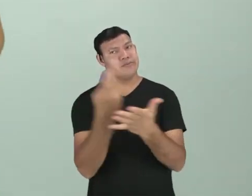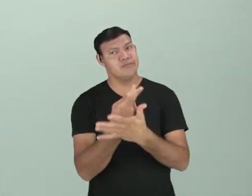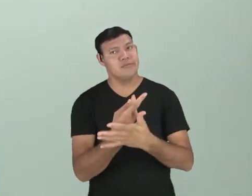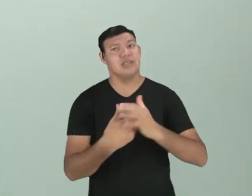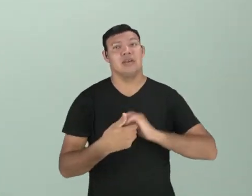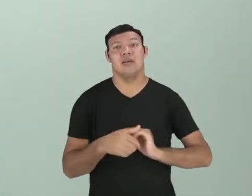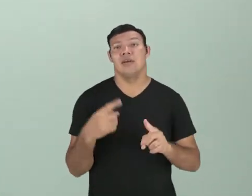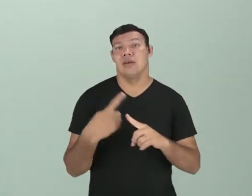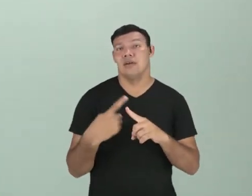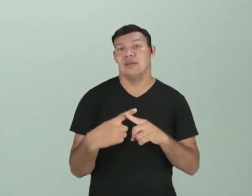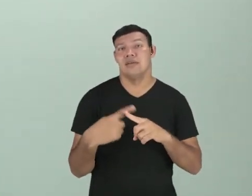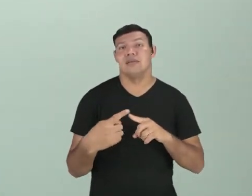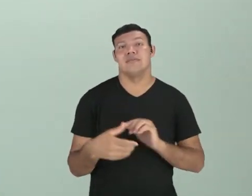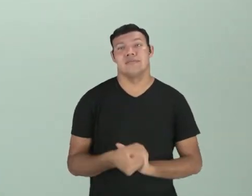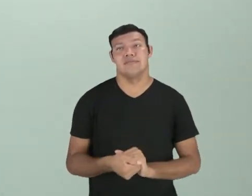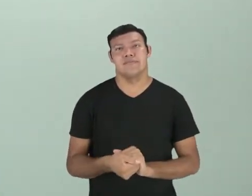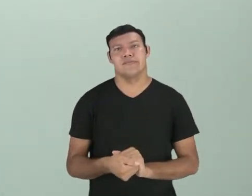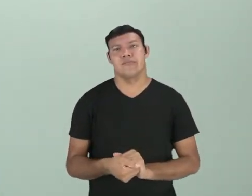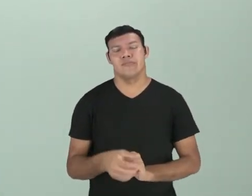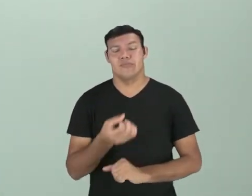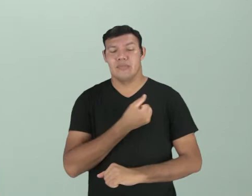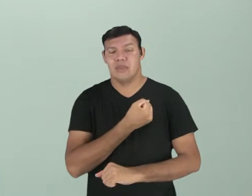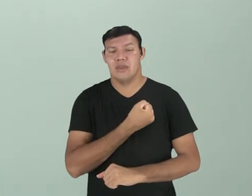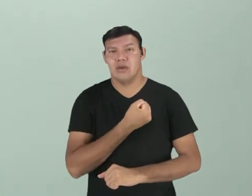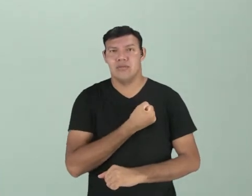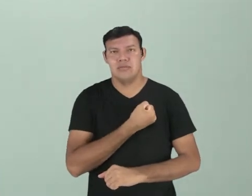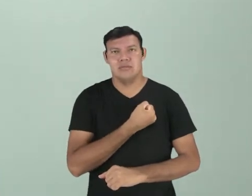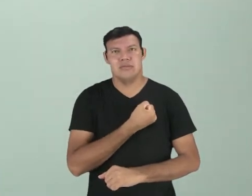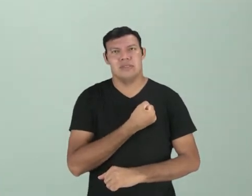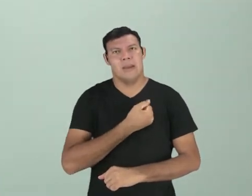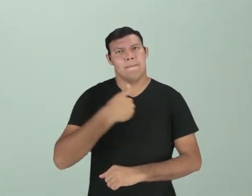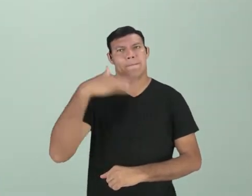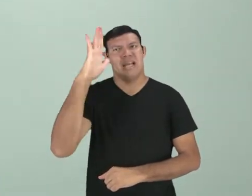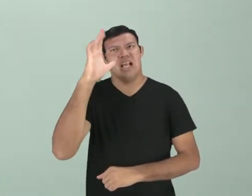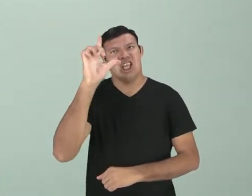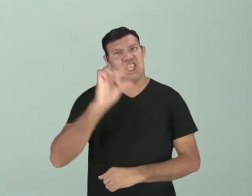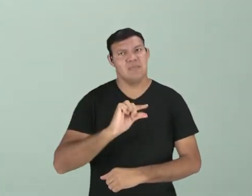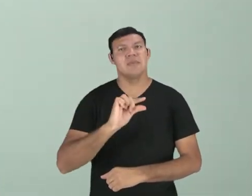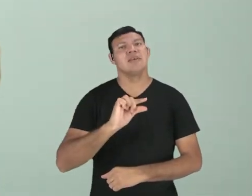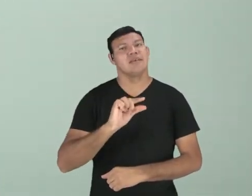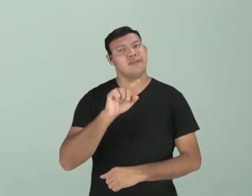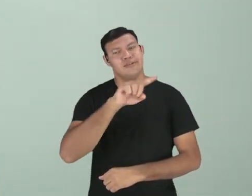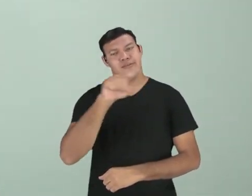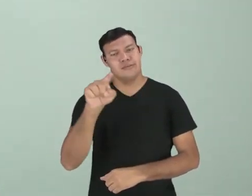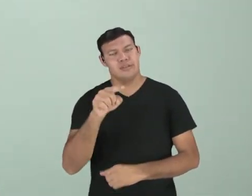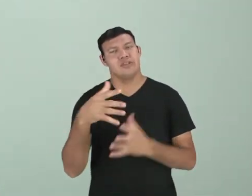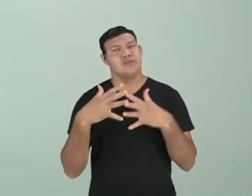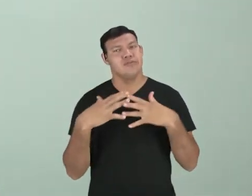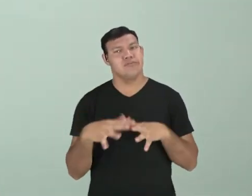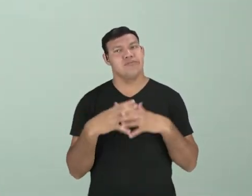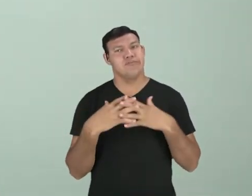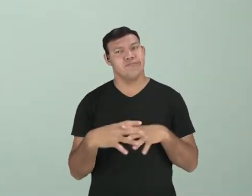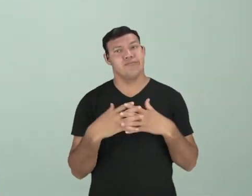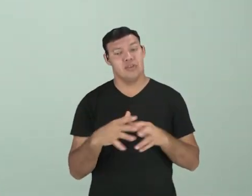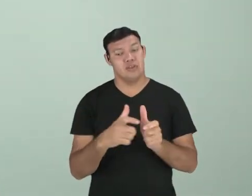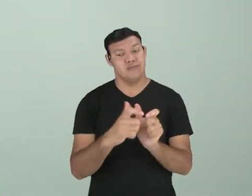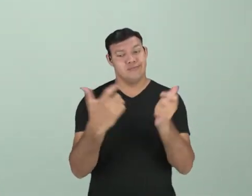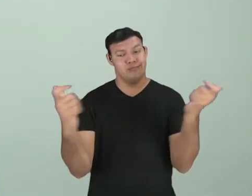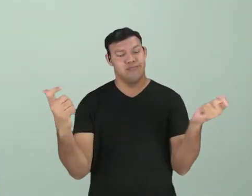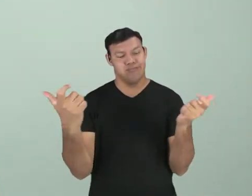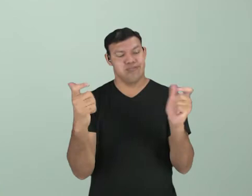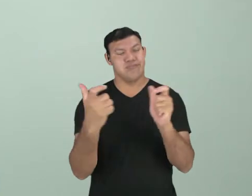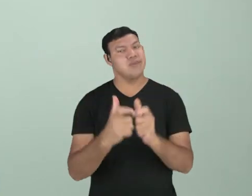quê? Um númerozinho vai fazer a diferença. Então, quando você utiliza essas expressões, a maioria, minoria, grande